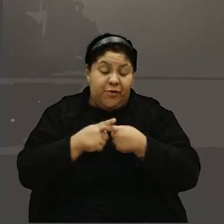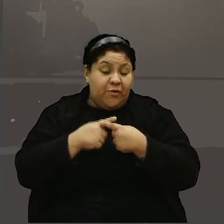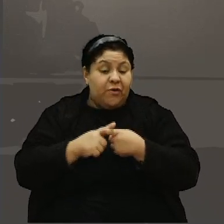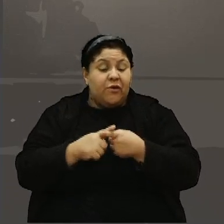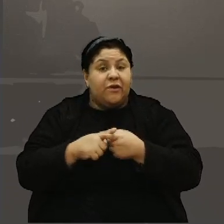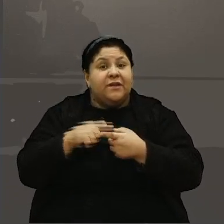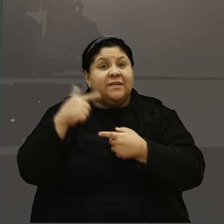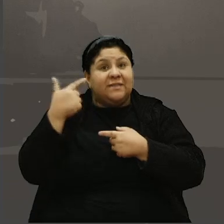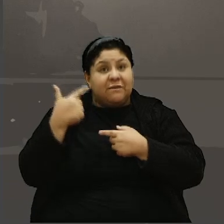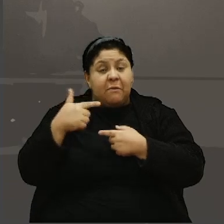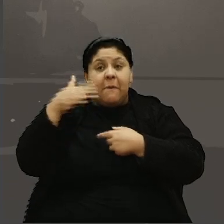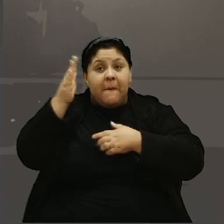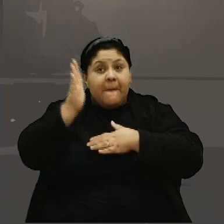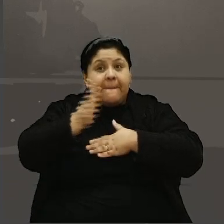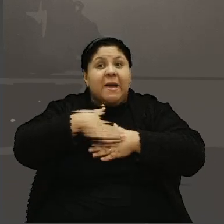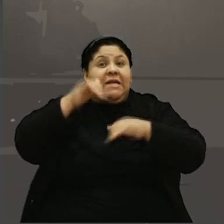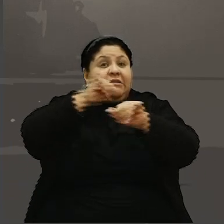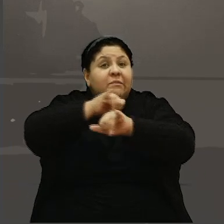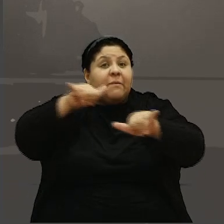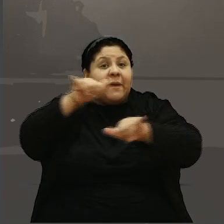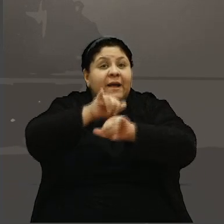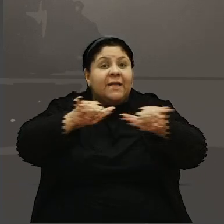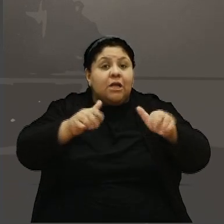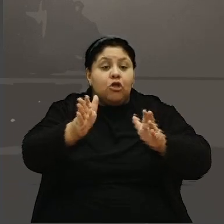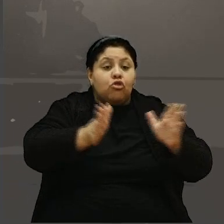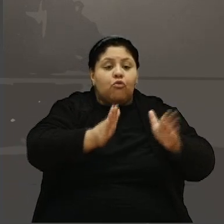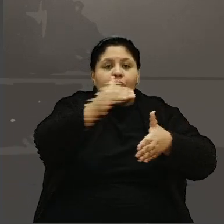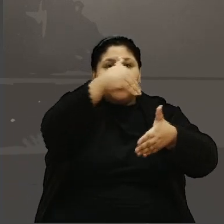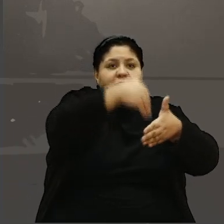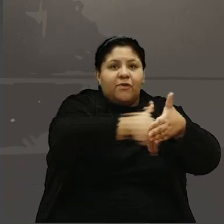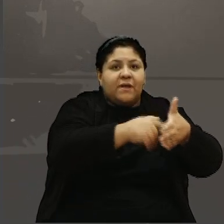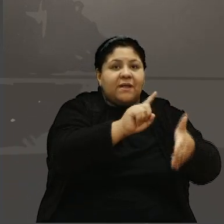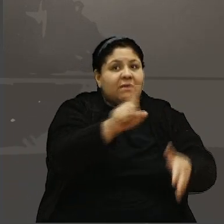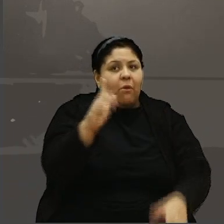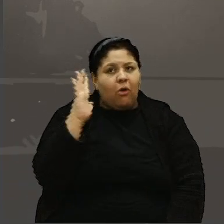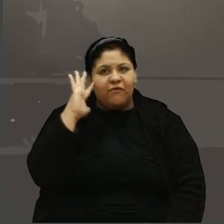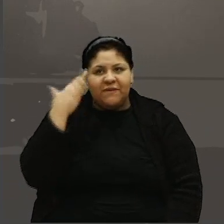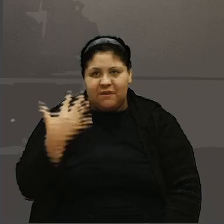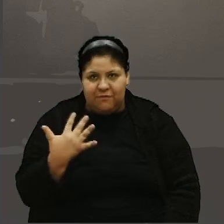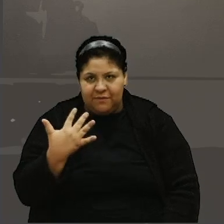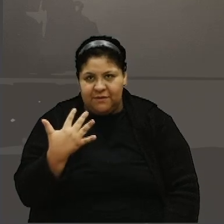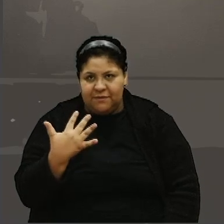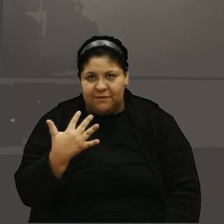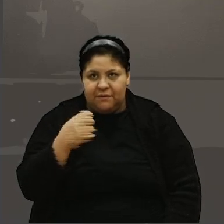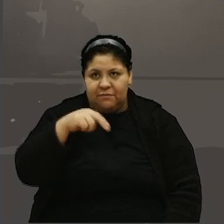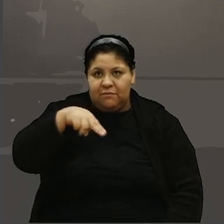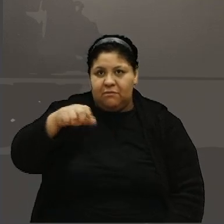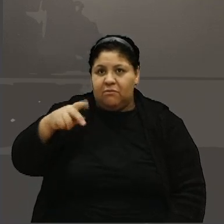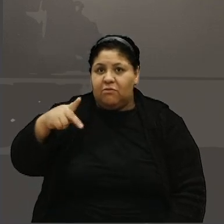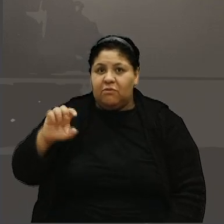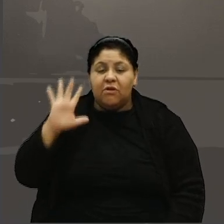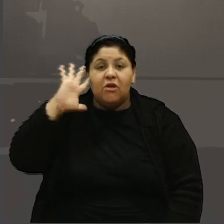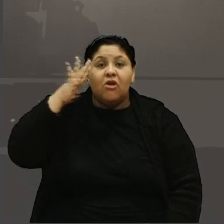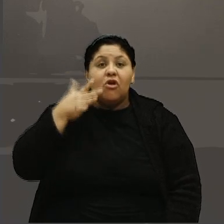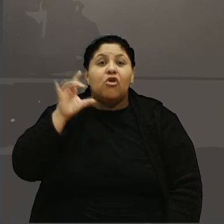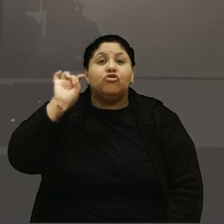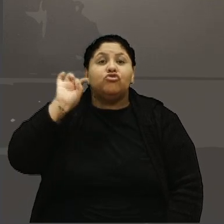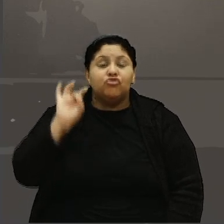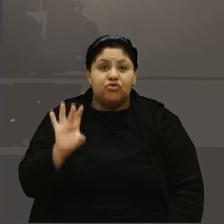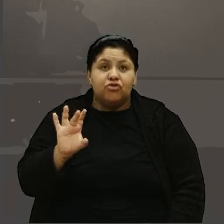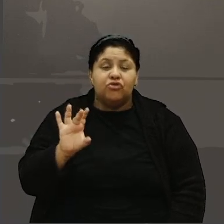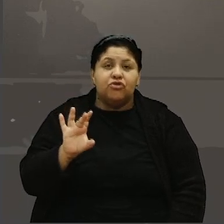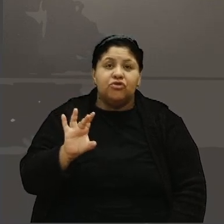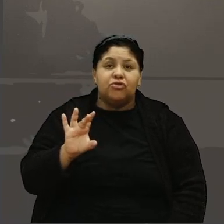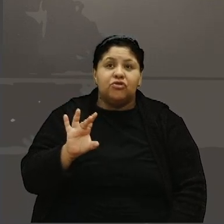uma propaganda eleitoral que não aconteceu. O NAP aconteceu somente